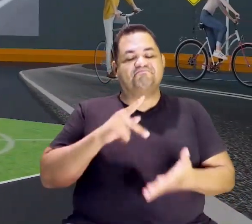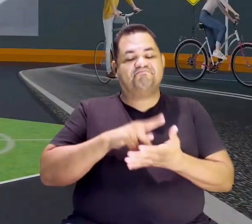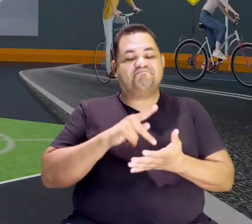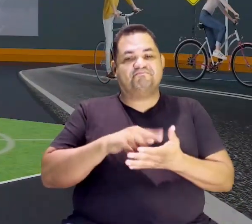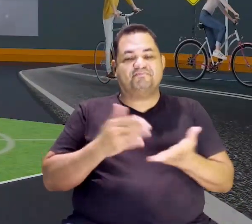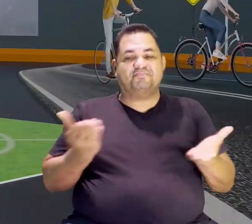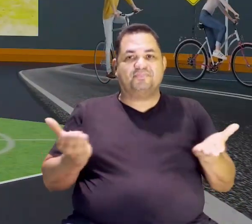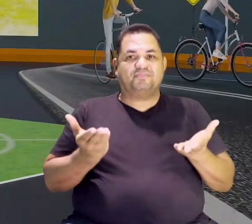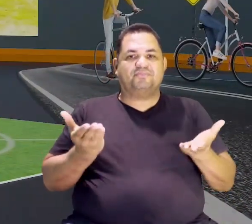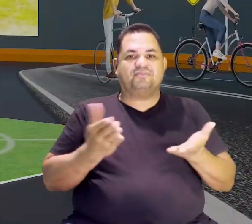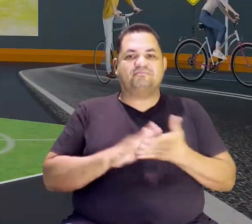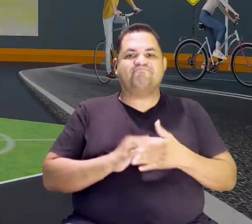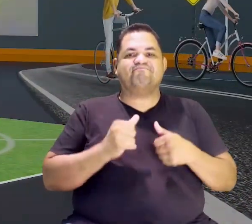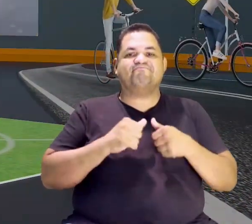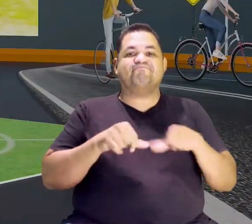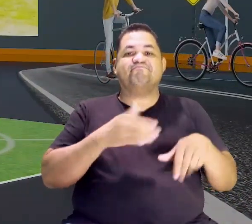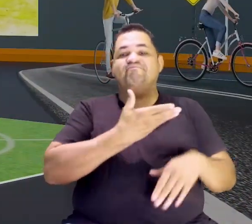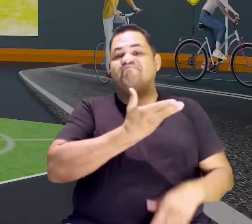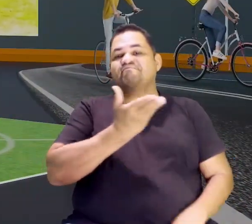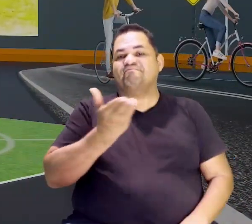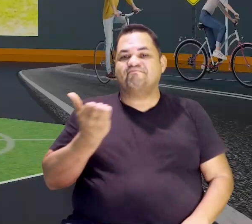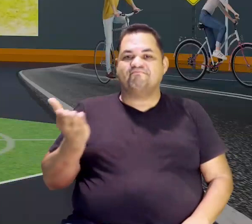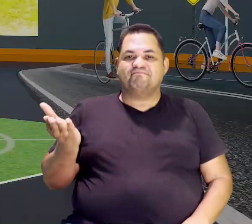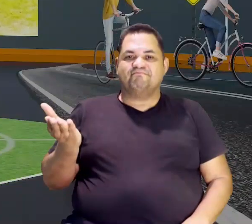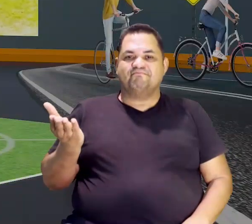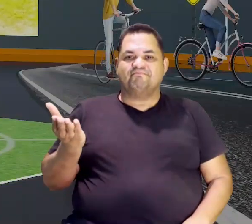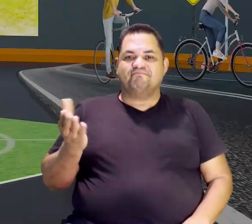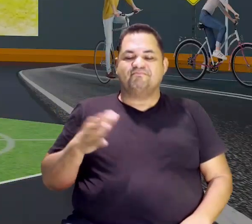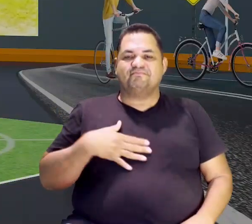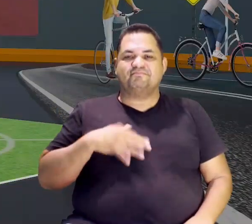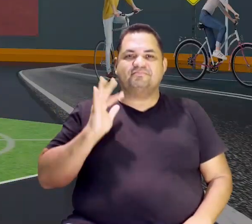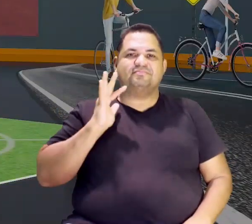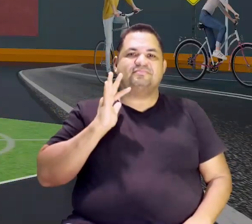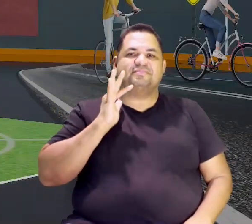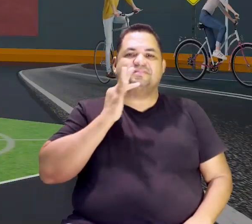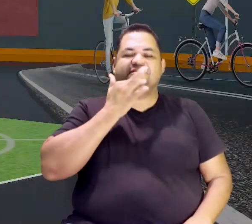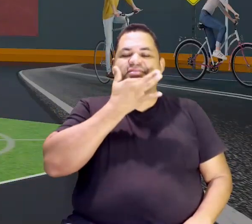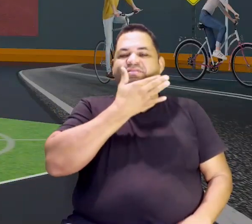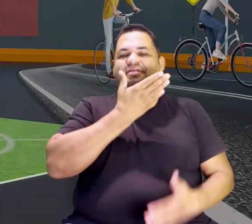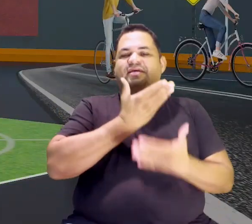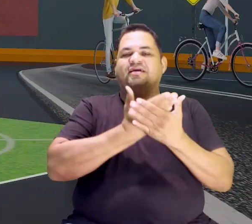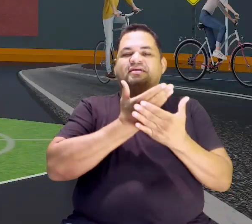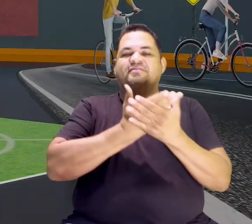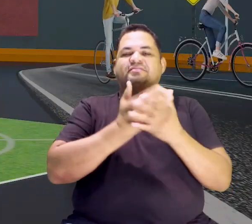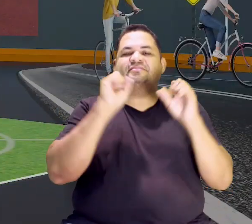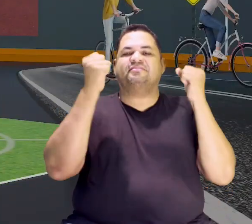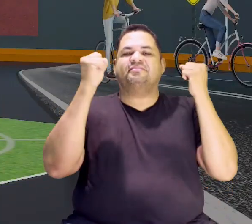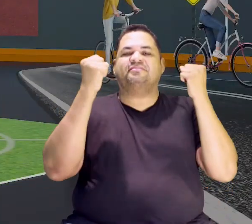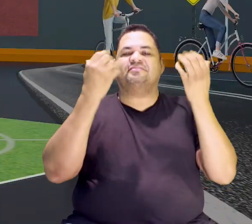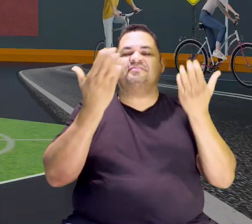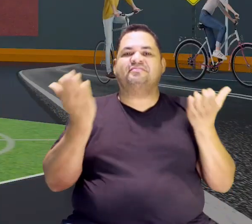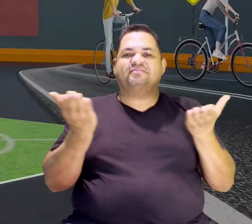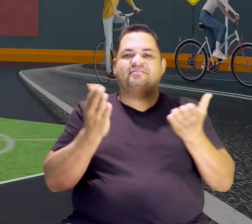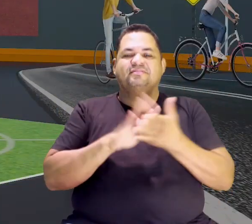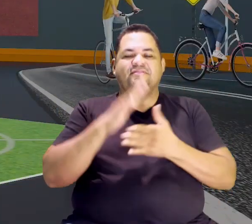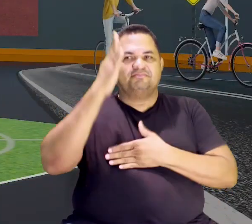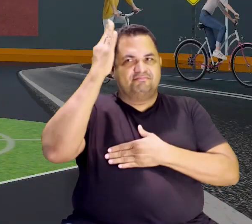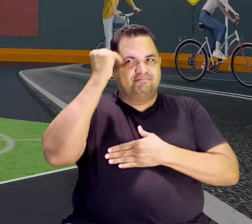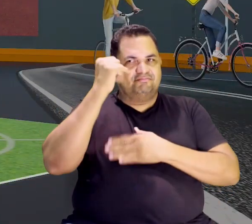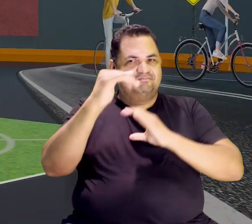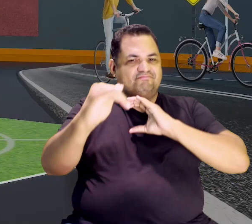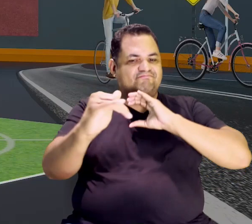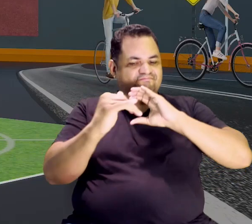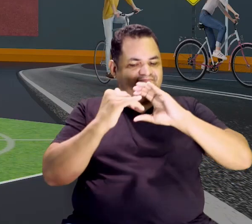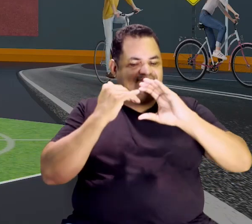que vocês estão? Estão aí se deliciando das nossas aulas de Educação Física? Eu tô sabendo, eu tô recebendo aí muito